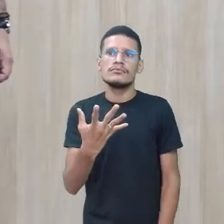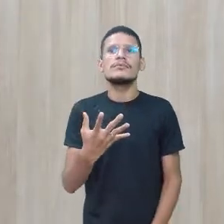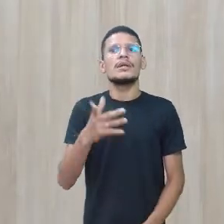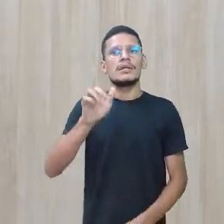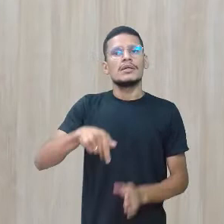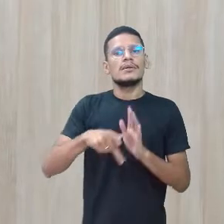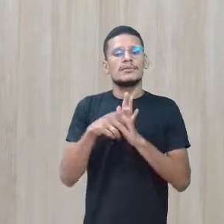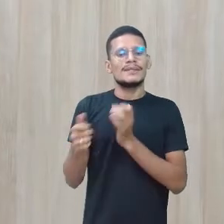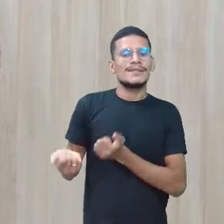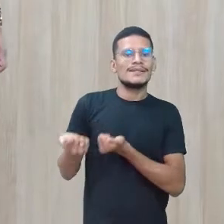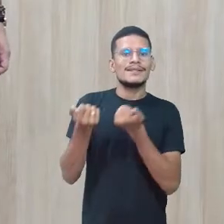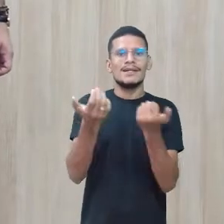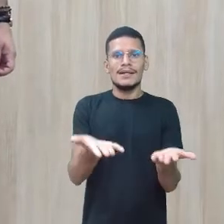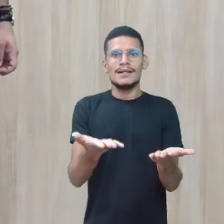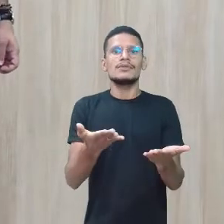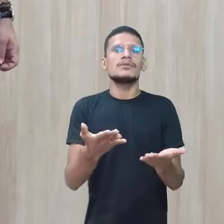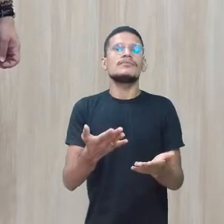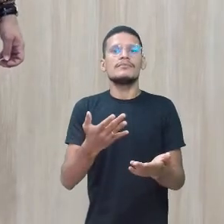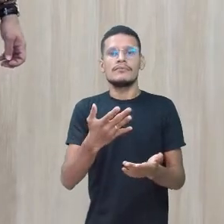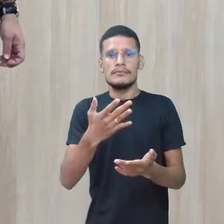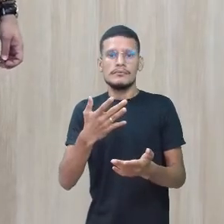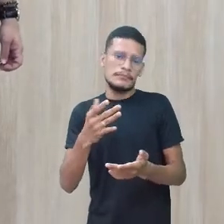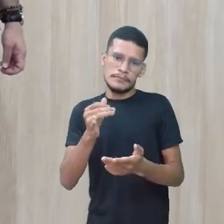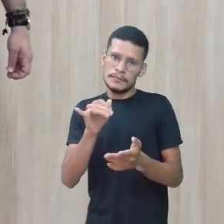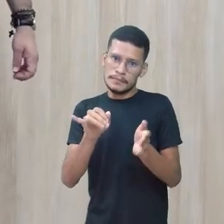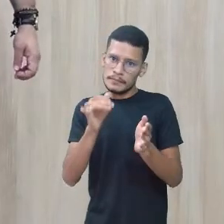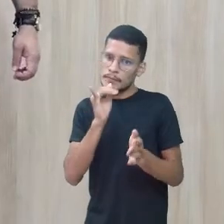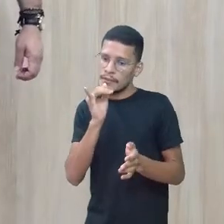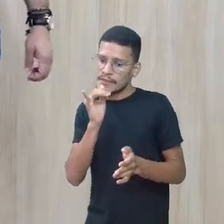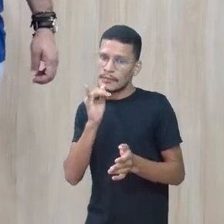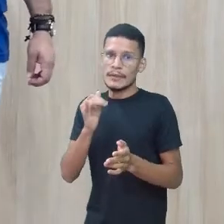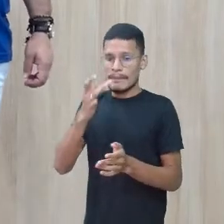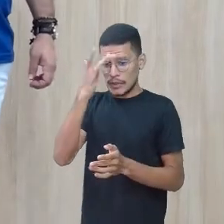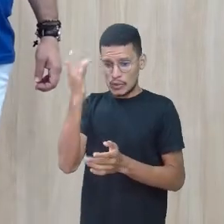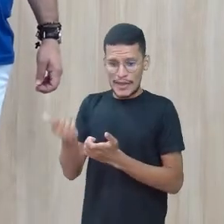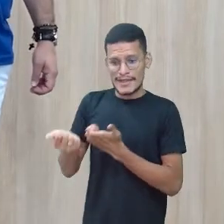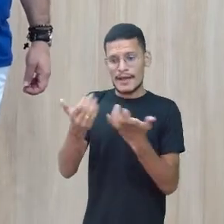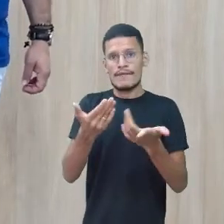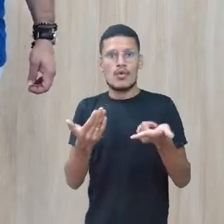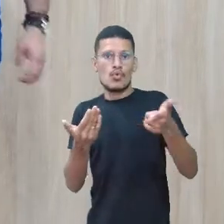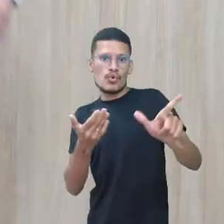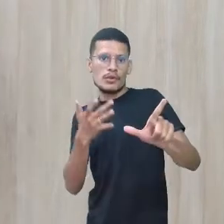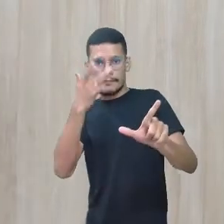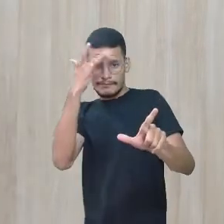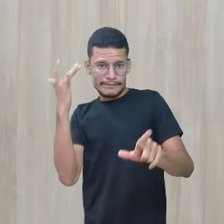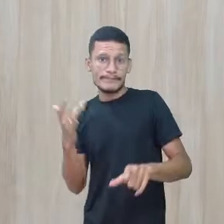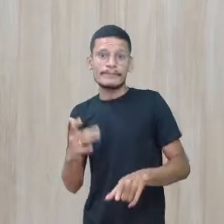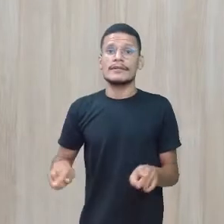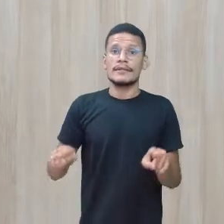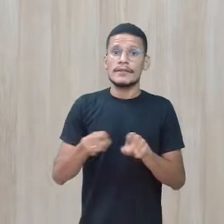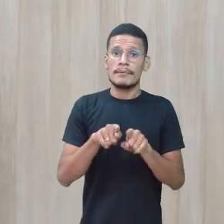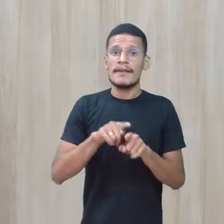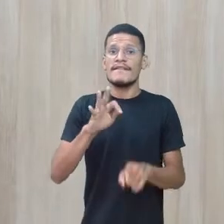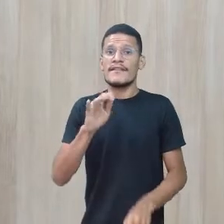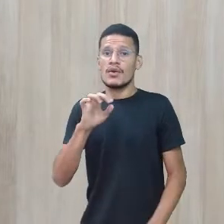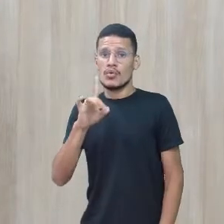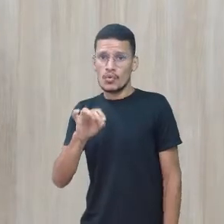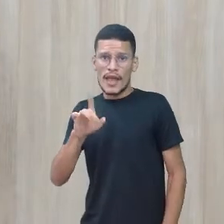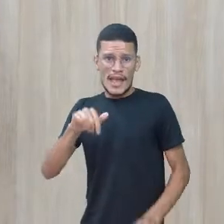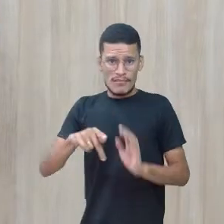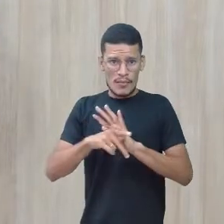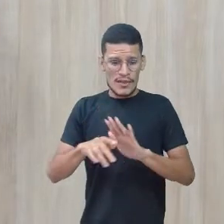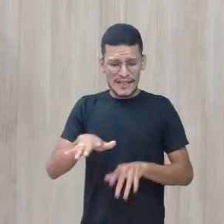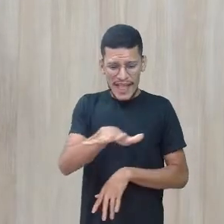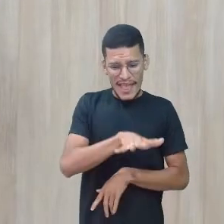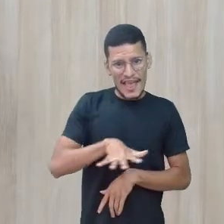era cedido, né, a alguém por um senhor. Não necessariamente esse feudo ele teria que ser terra.